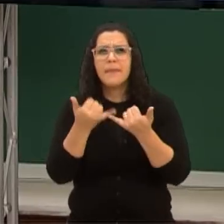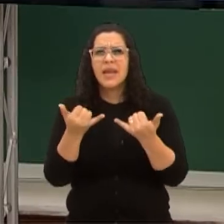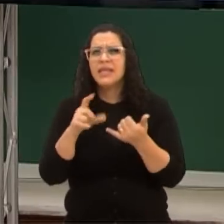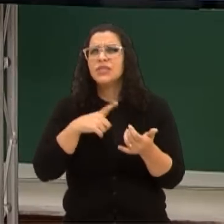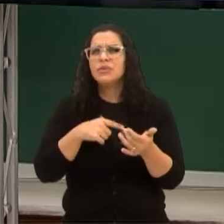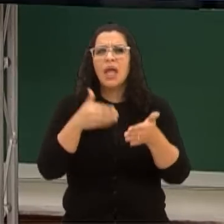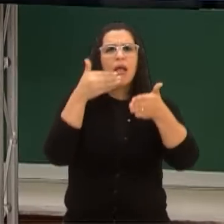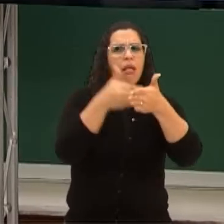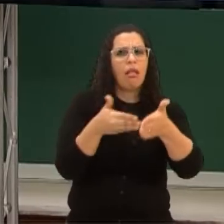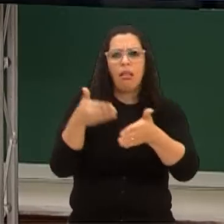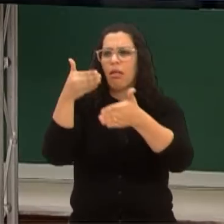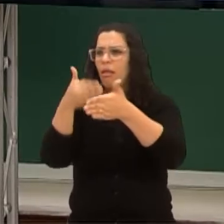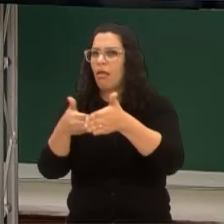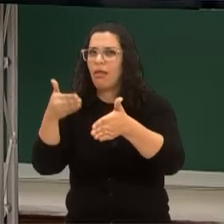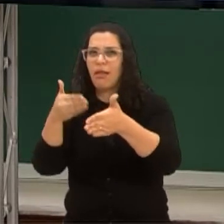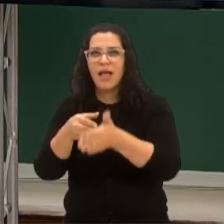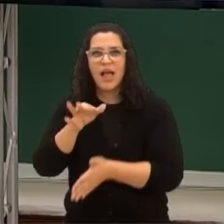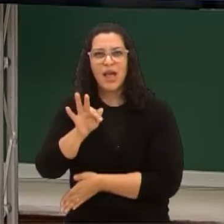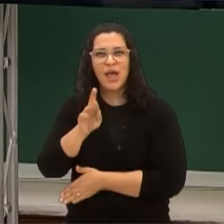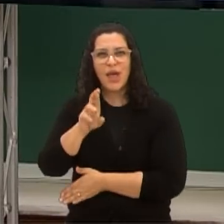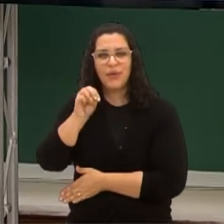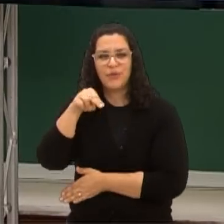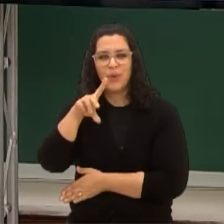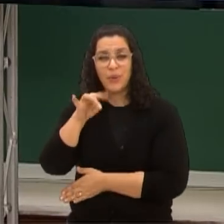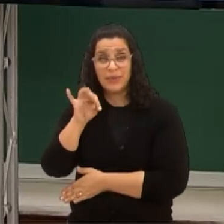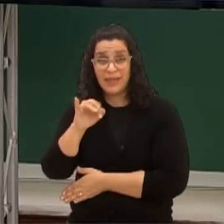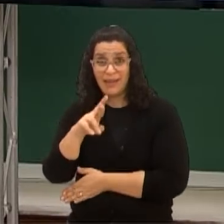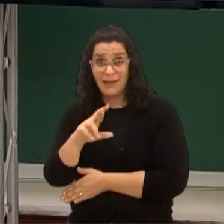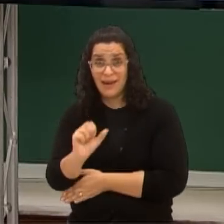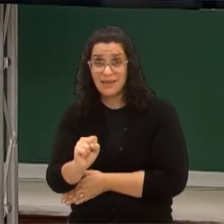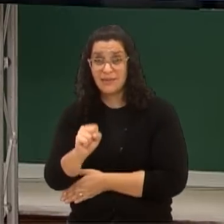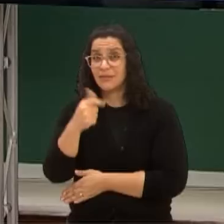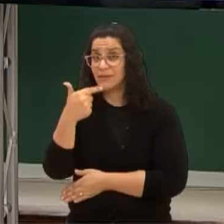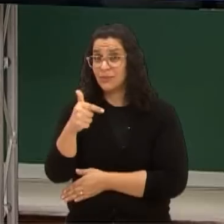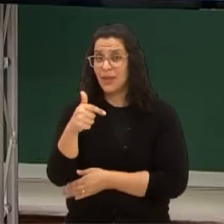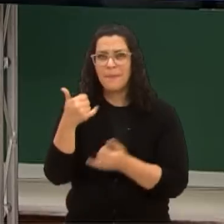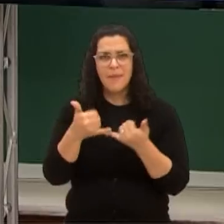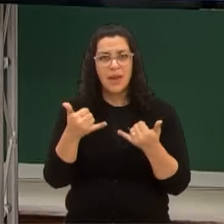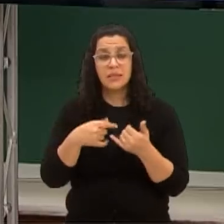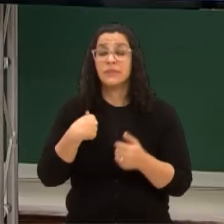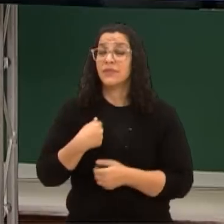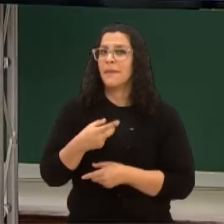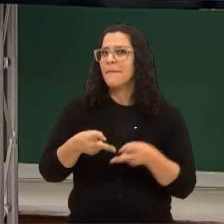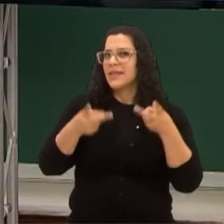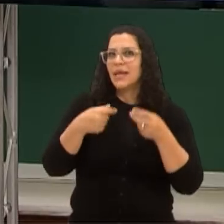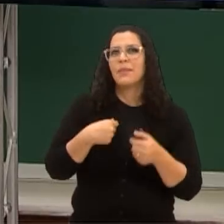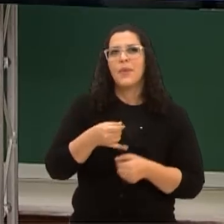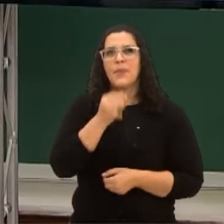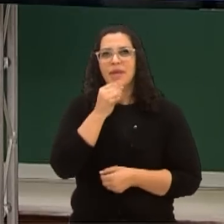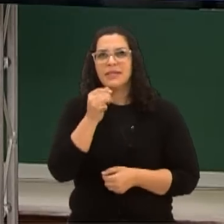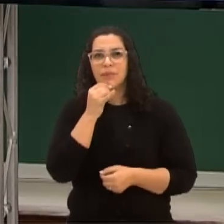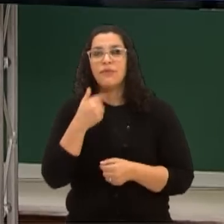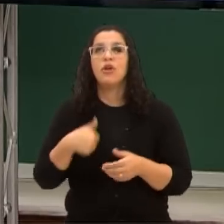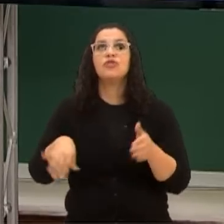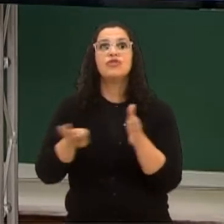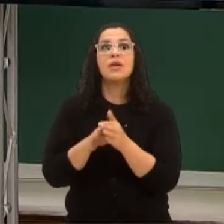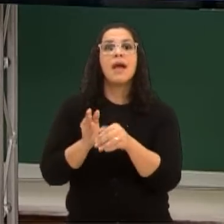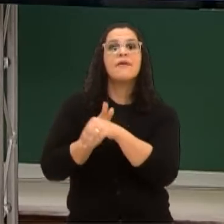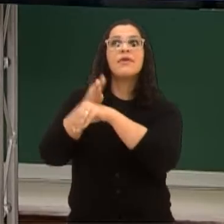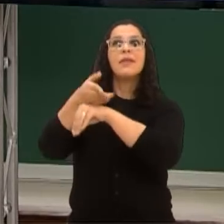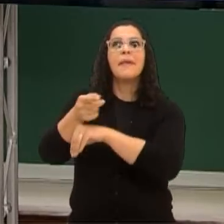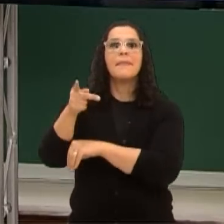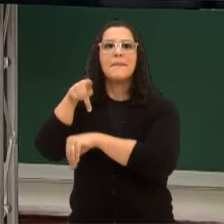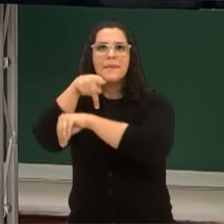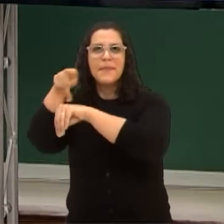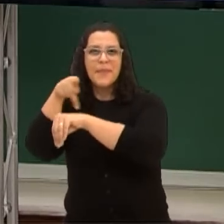mais fronteiras. A gente percebe que as fronteiras existem quando você precisa solicitar a sua entrada para o